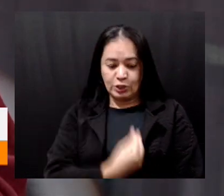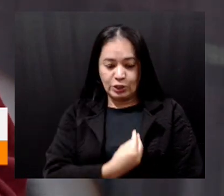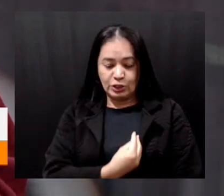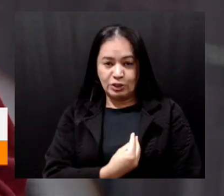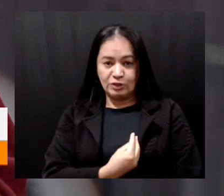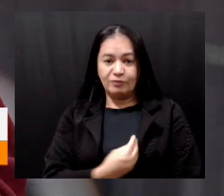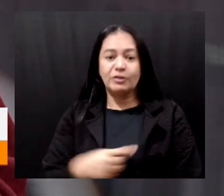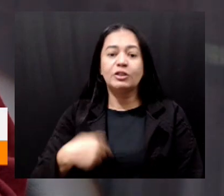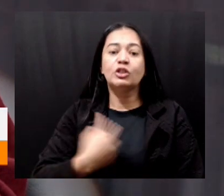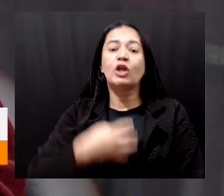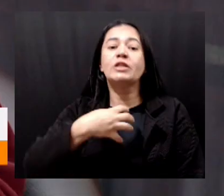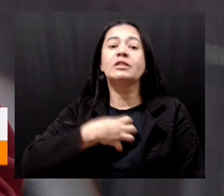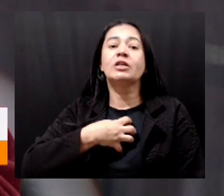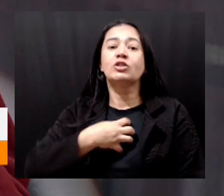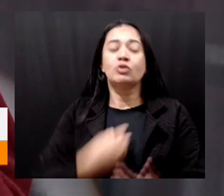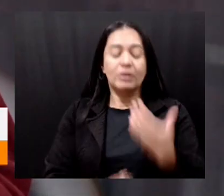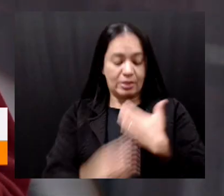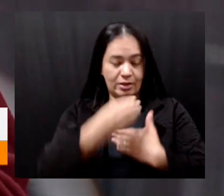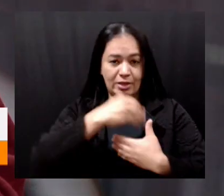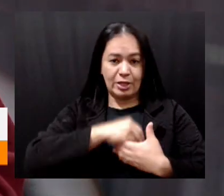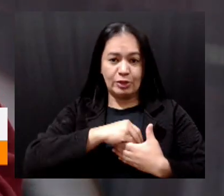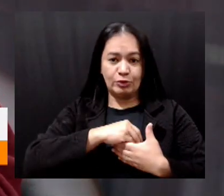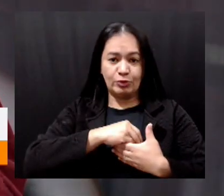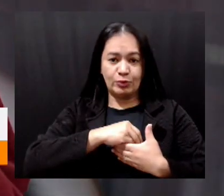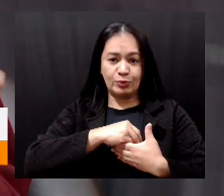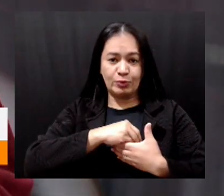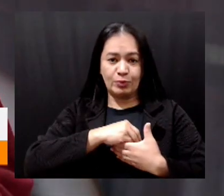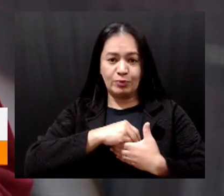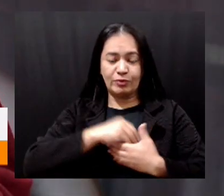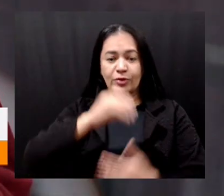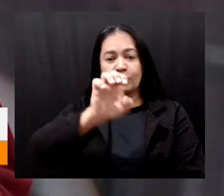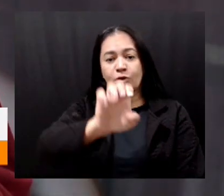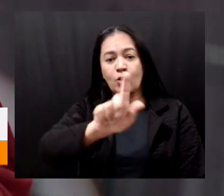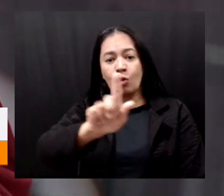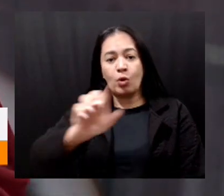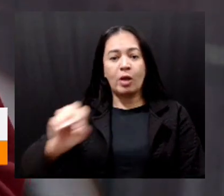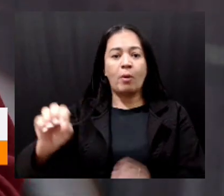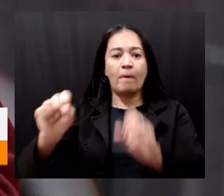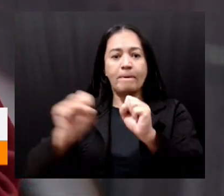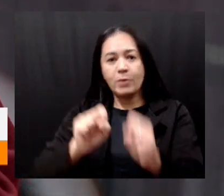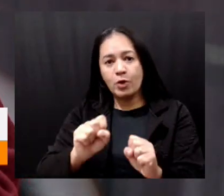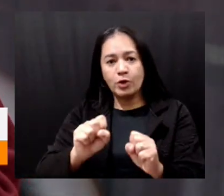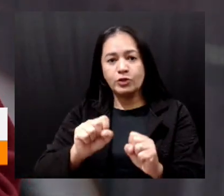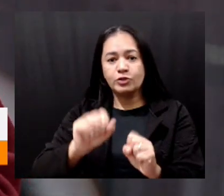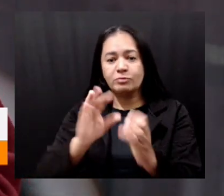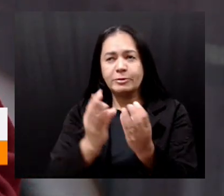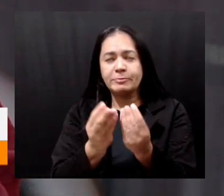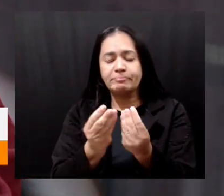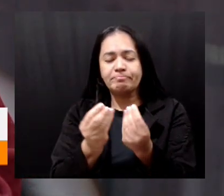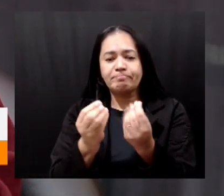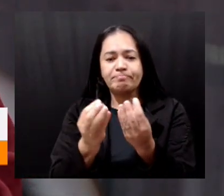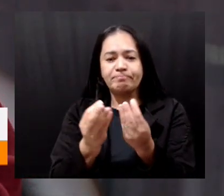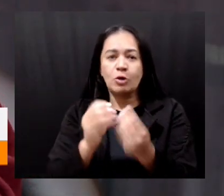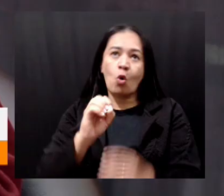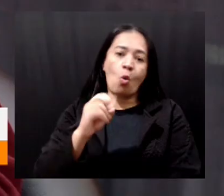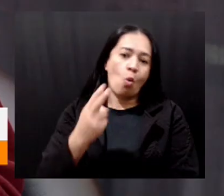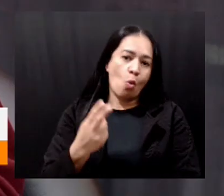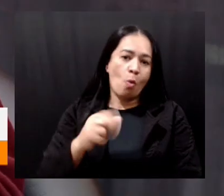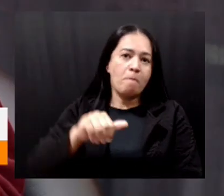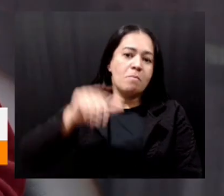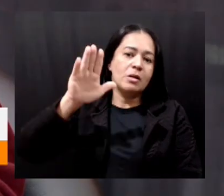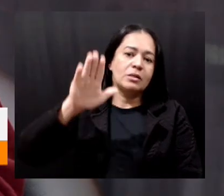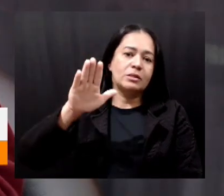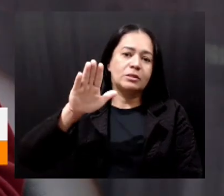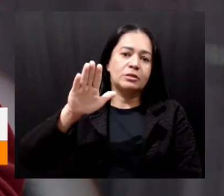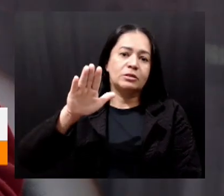funcionamento desse ego que pode estar mais fragilizado ou mais rígido, o que